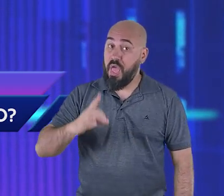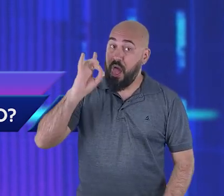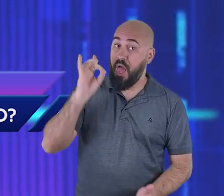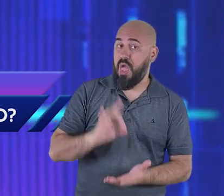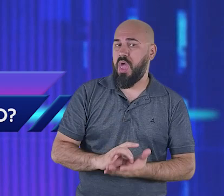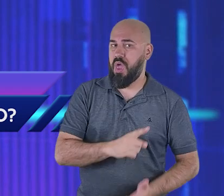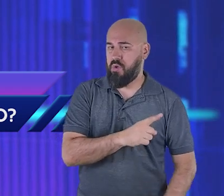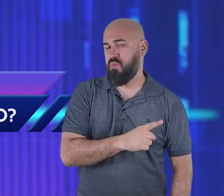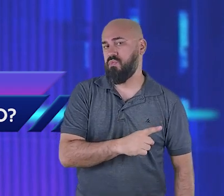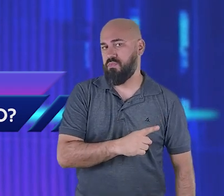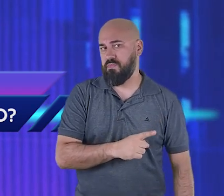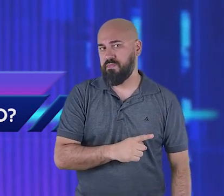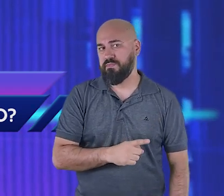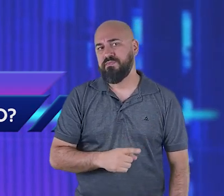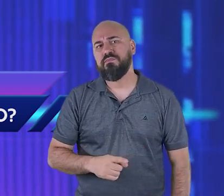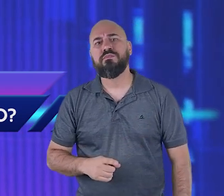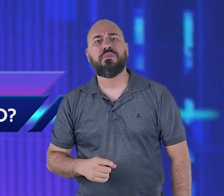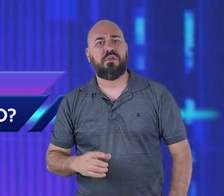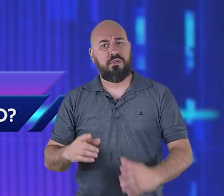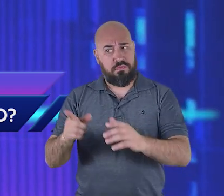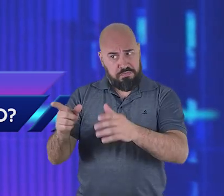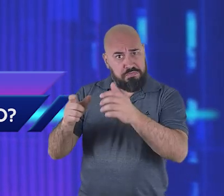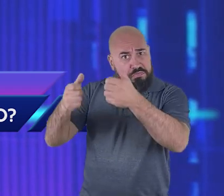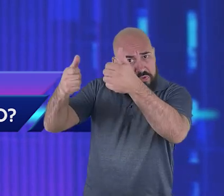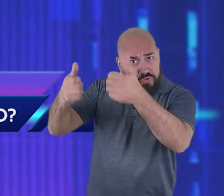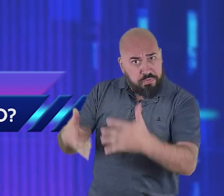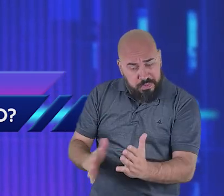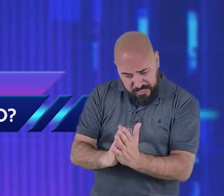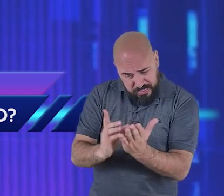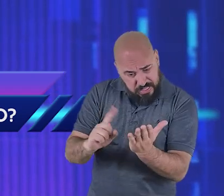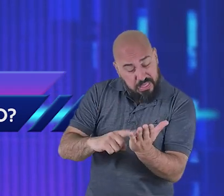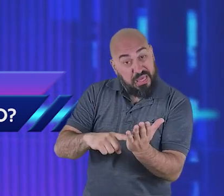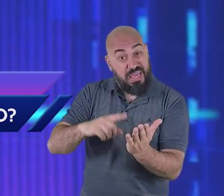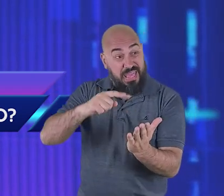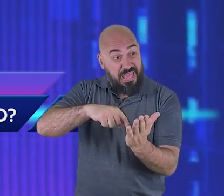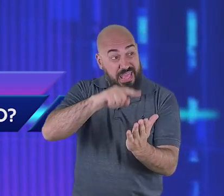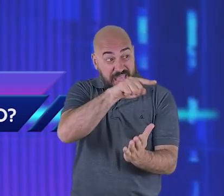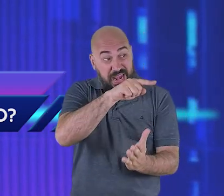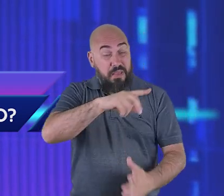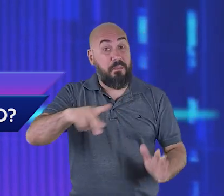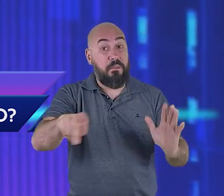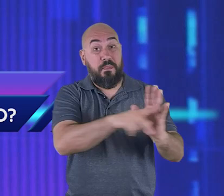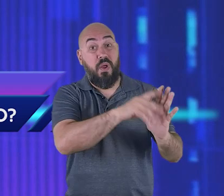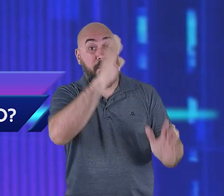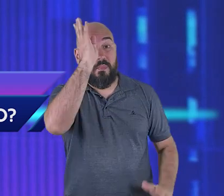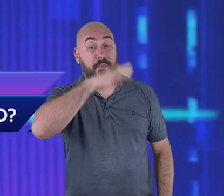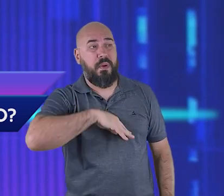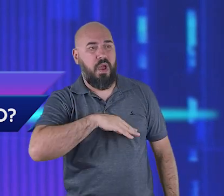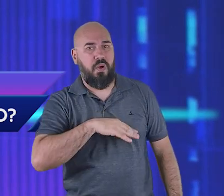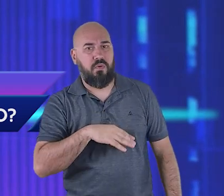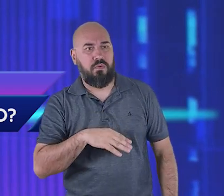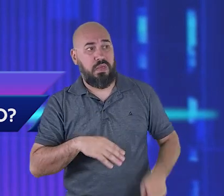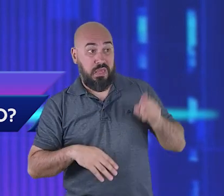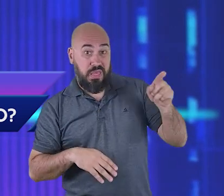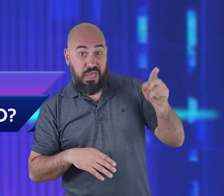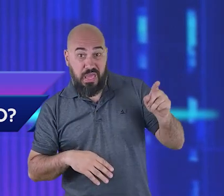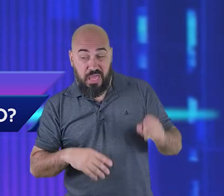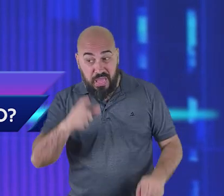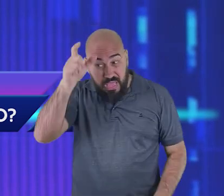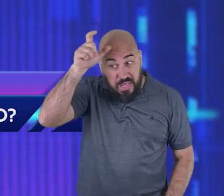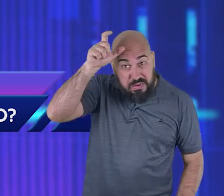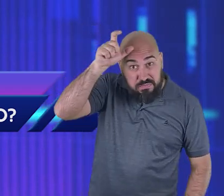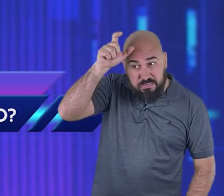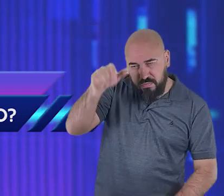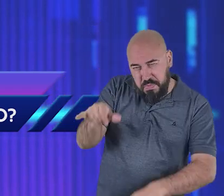é o mal personificado. O diabo adoraria que acreditássemos que ele não